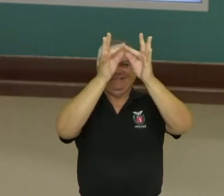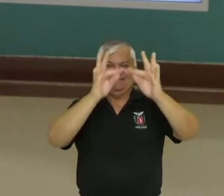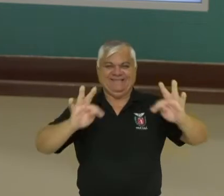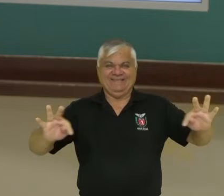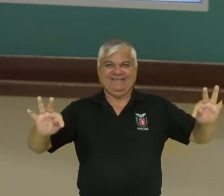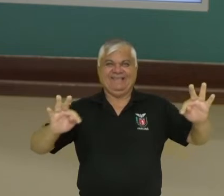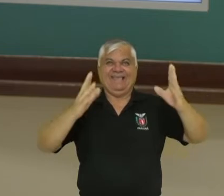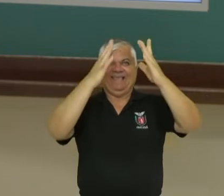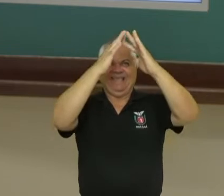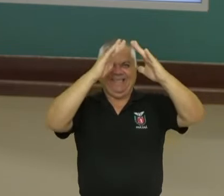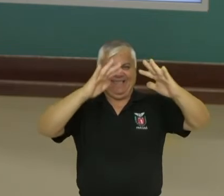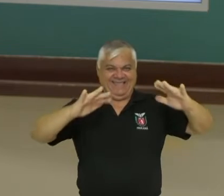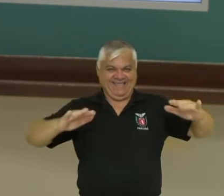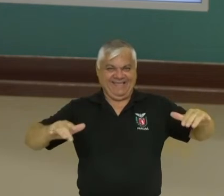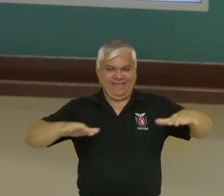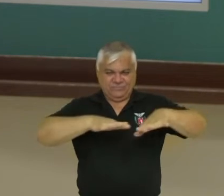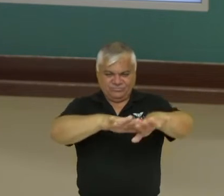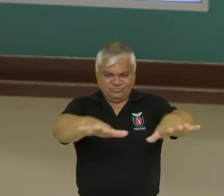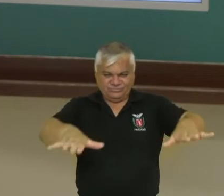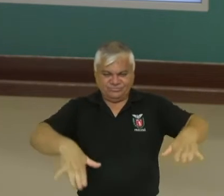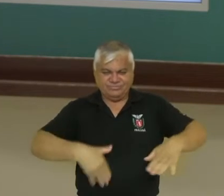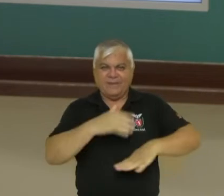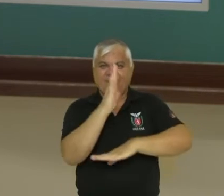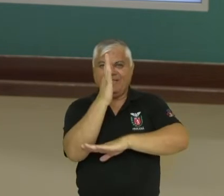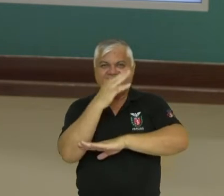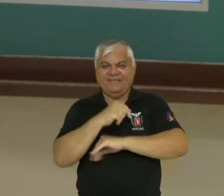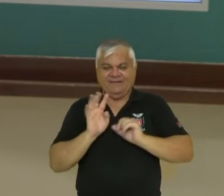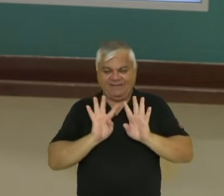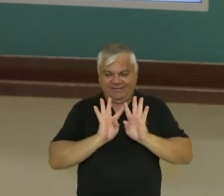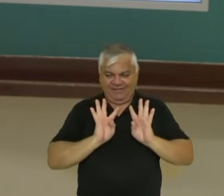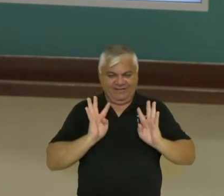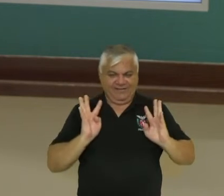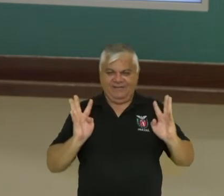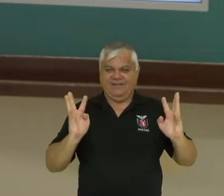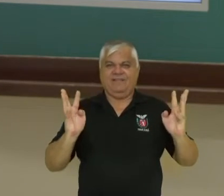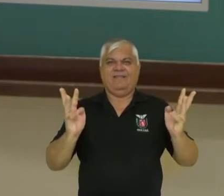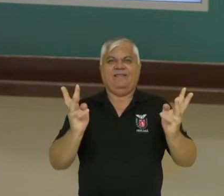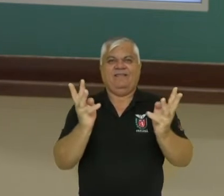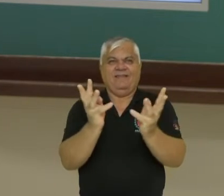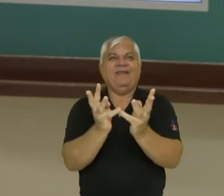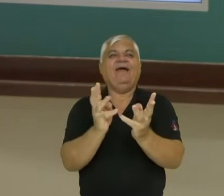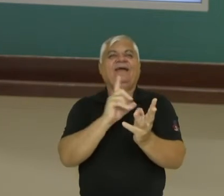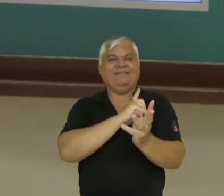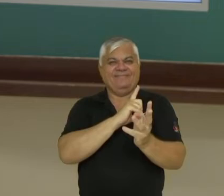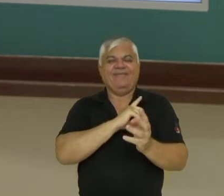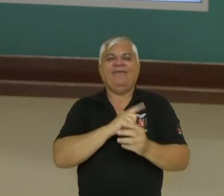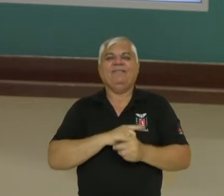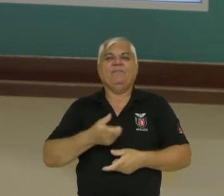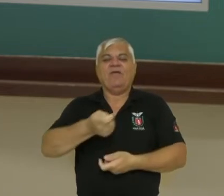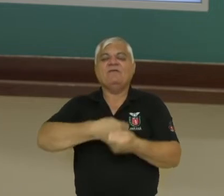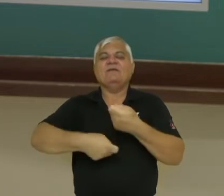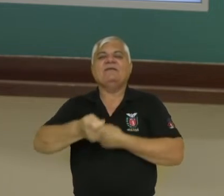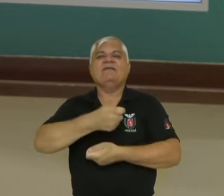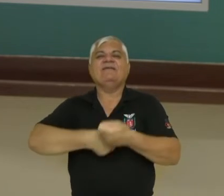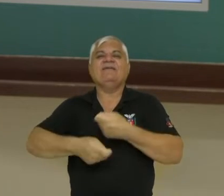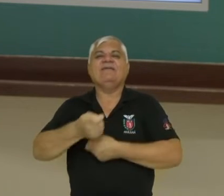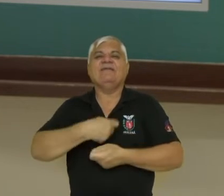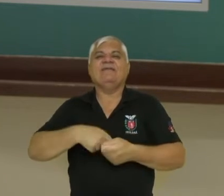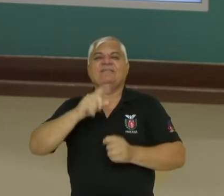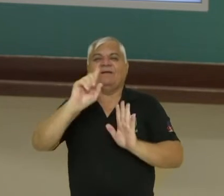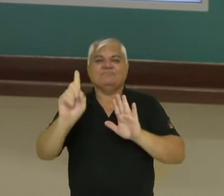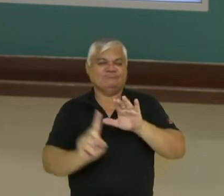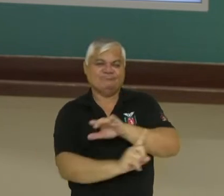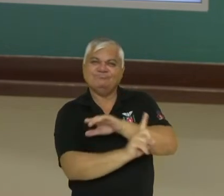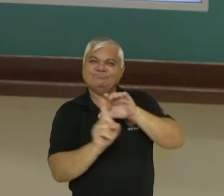o seu picadeiro, que tem a cerquinha em volta, a gente consegue ver também a questão dos ingressos sendo cobrados para assistir